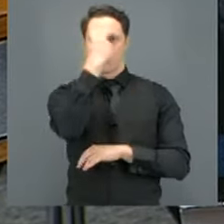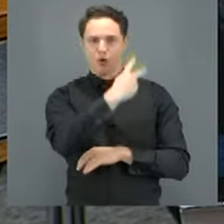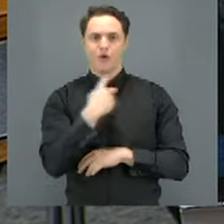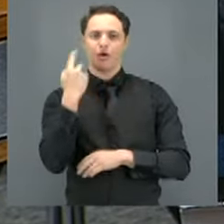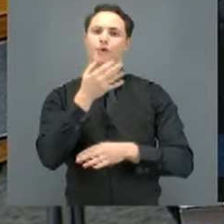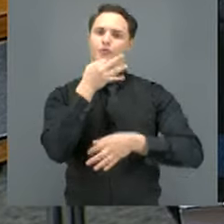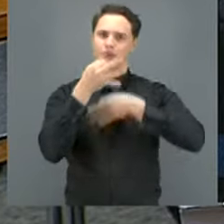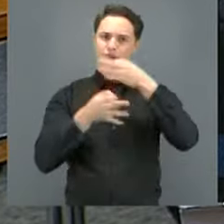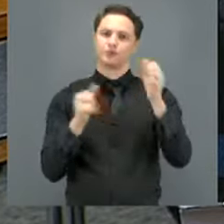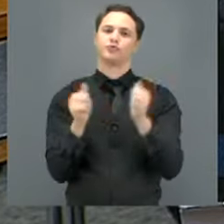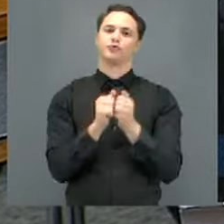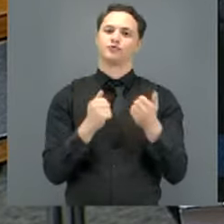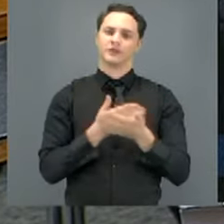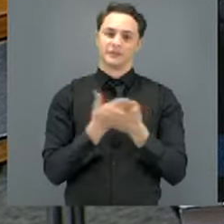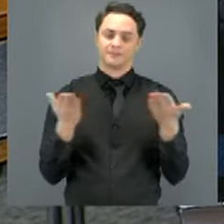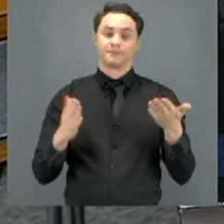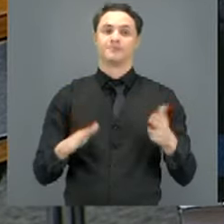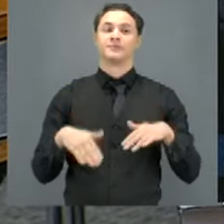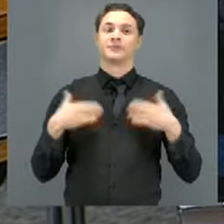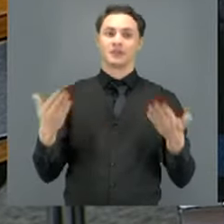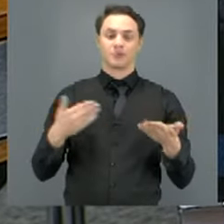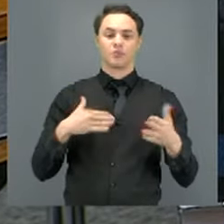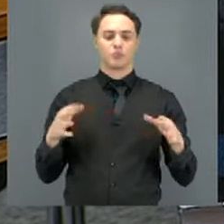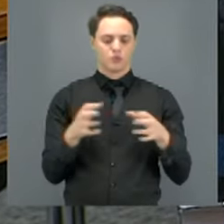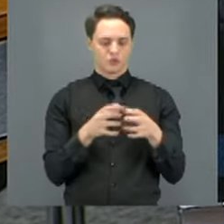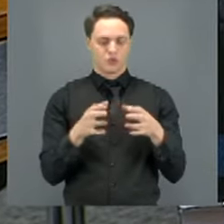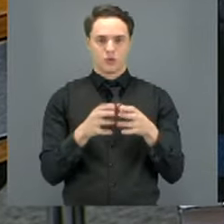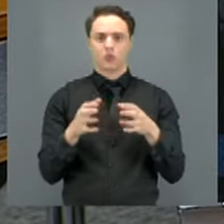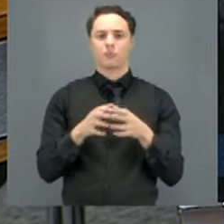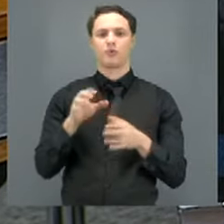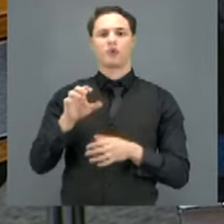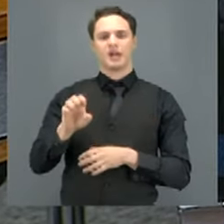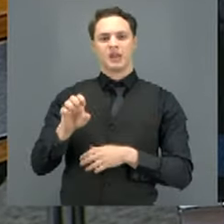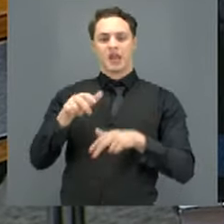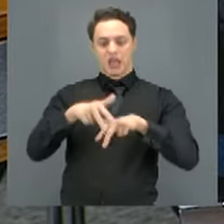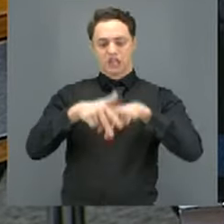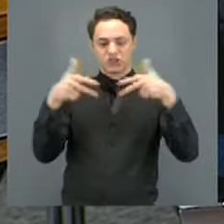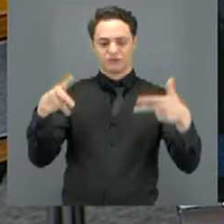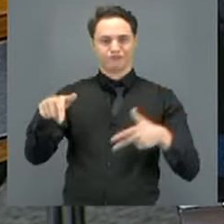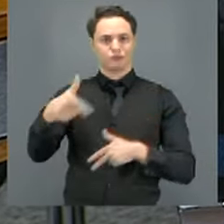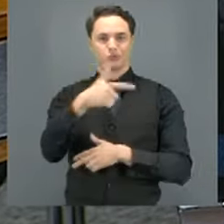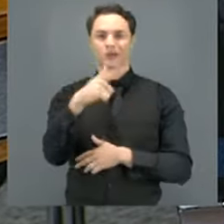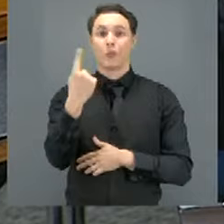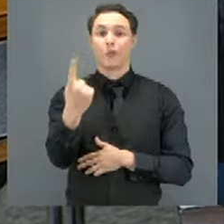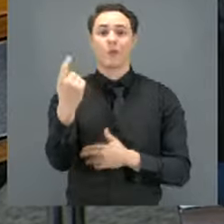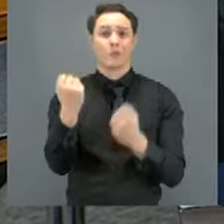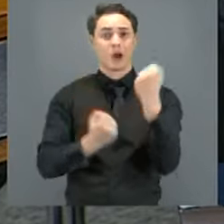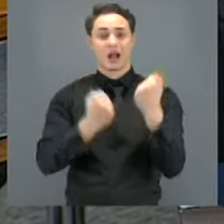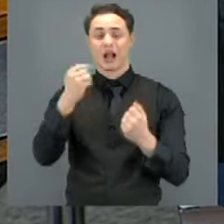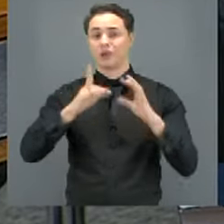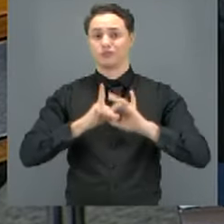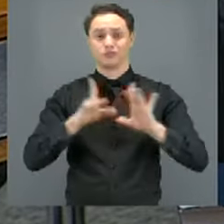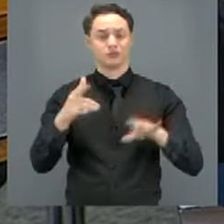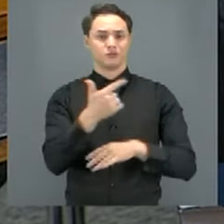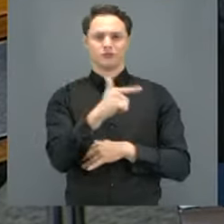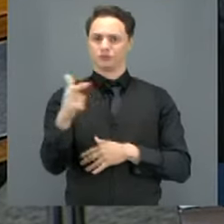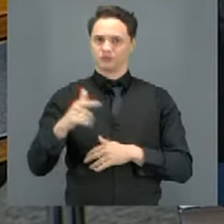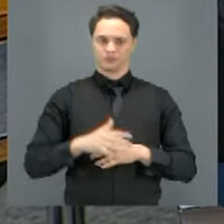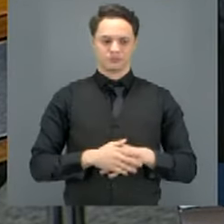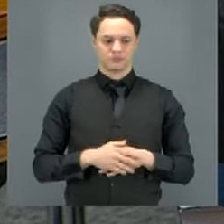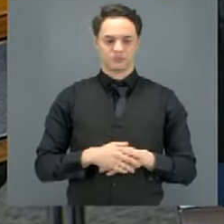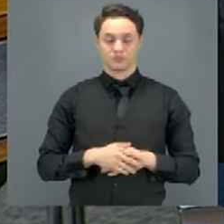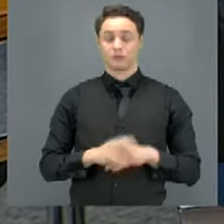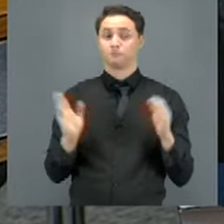com vocês. Então, se houver uma etnia dessa importância, não ter um carro disponível. E